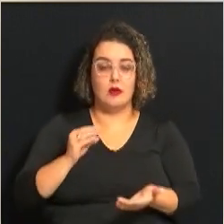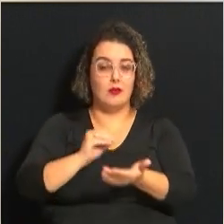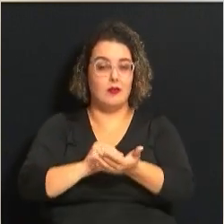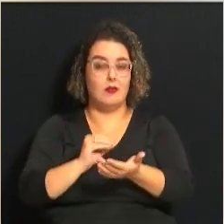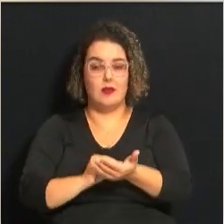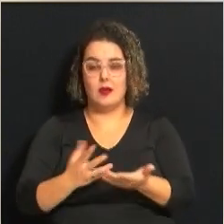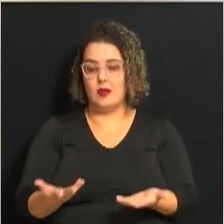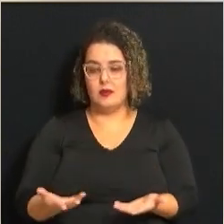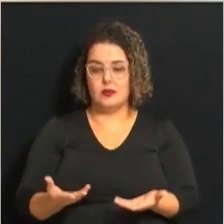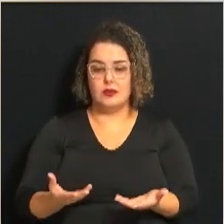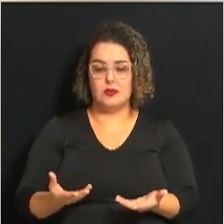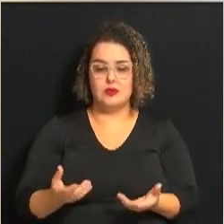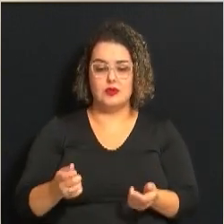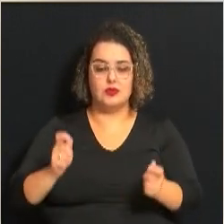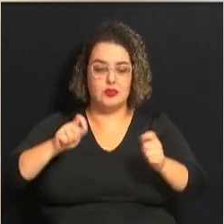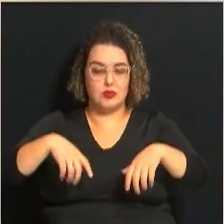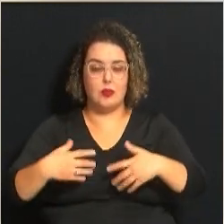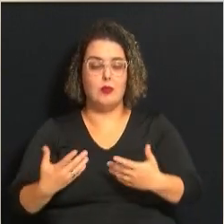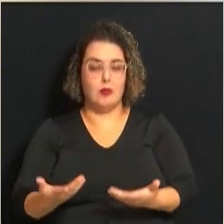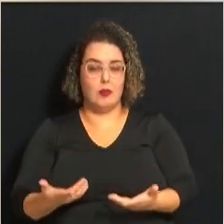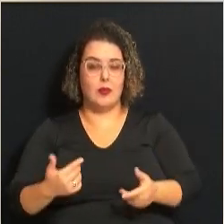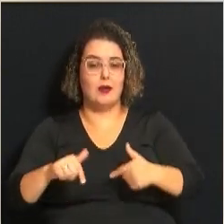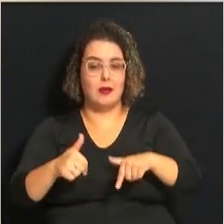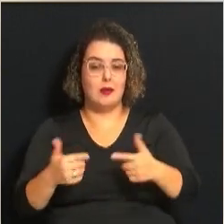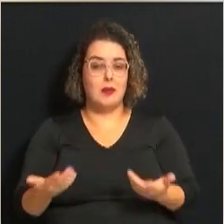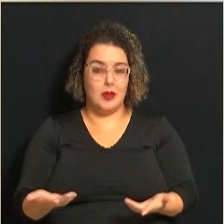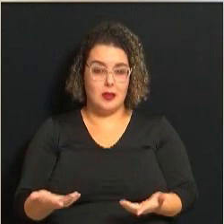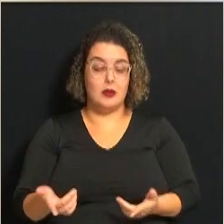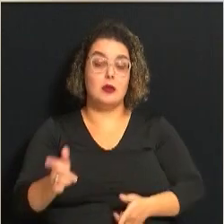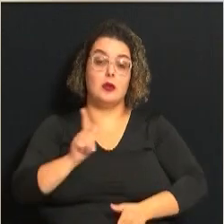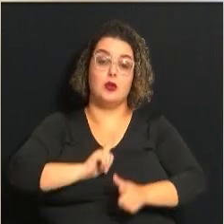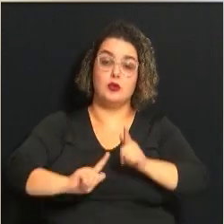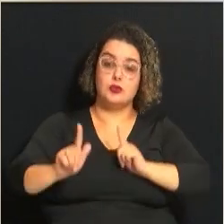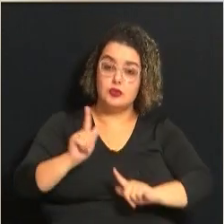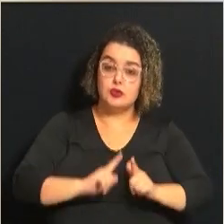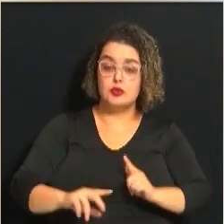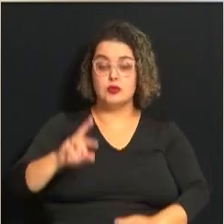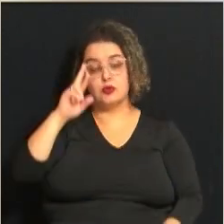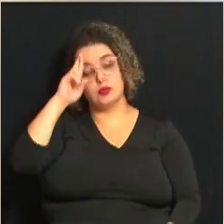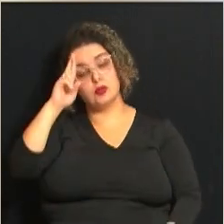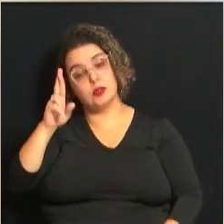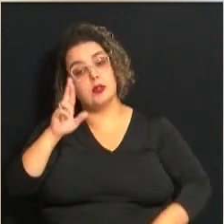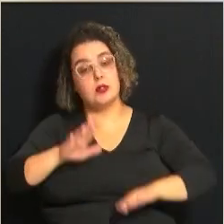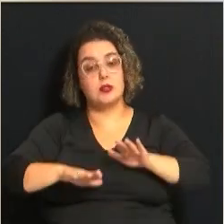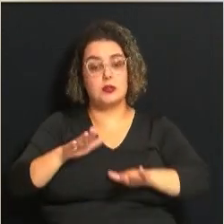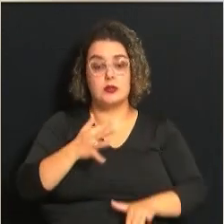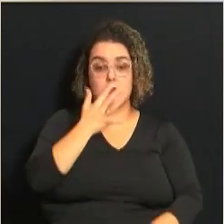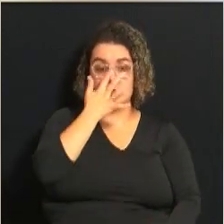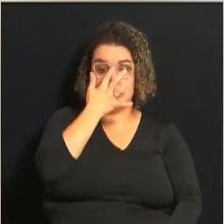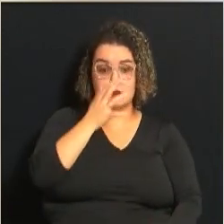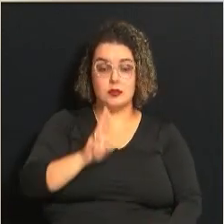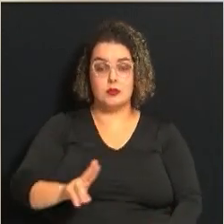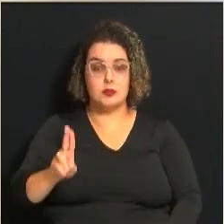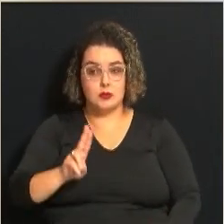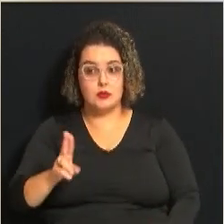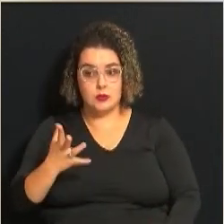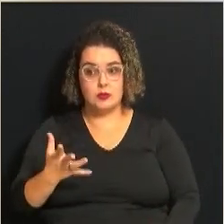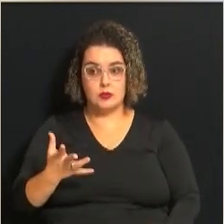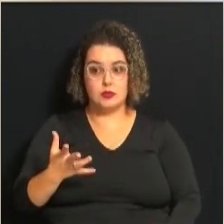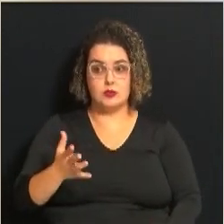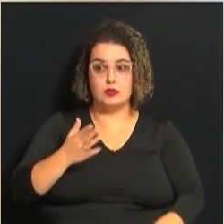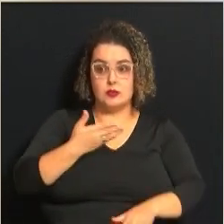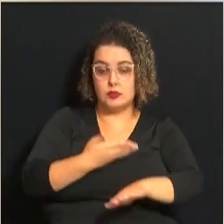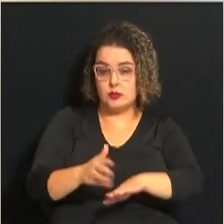de trabalho, e os gestores, as chefias, muitas vezes se utilizam, né, da prática